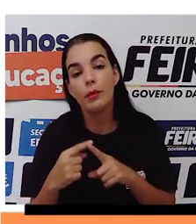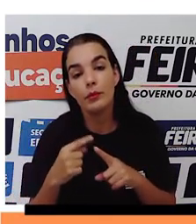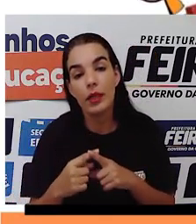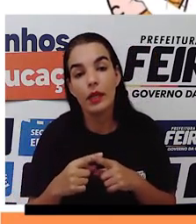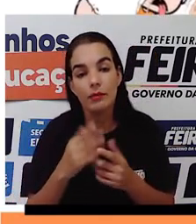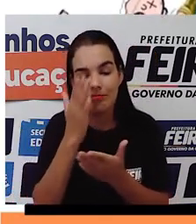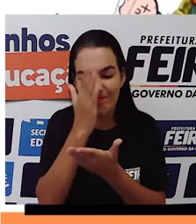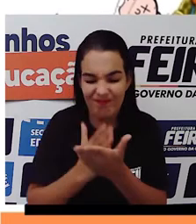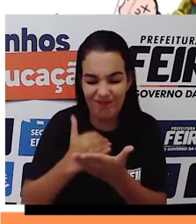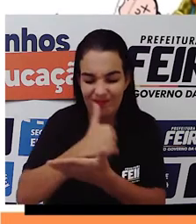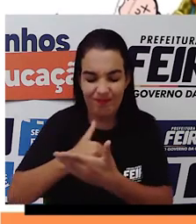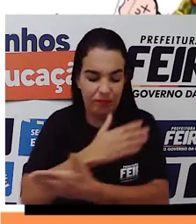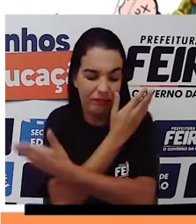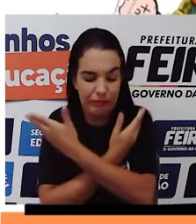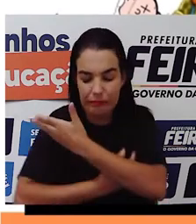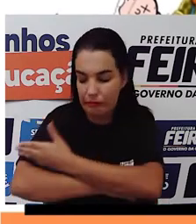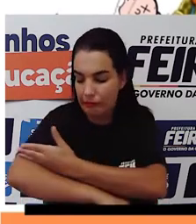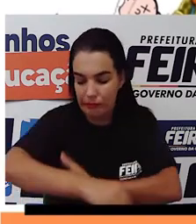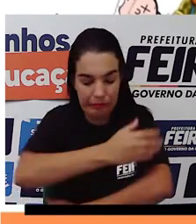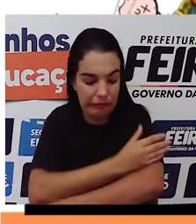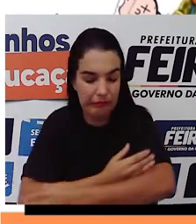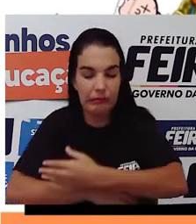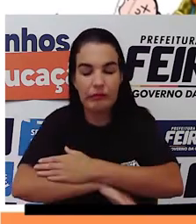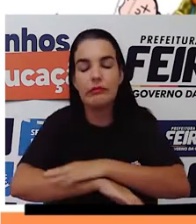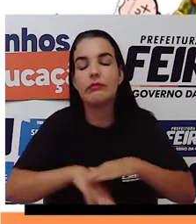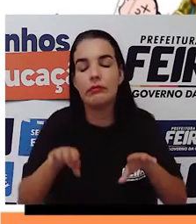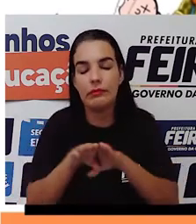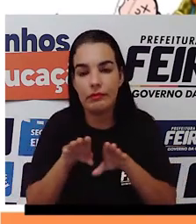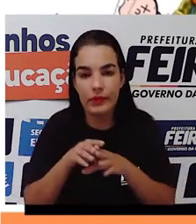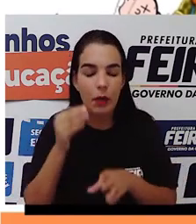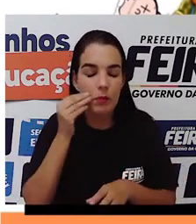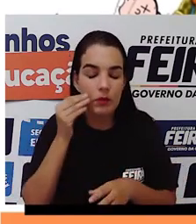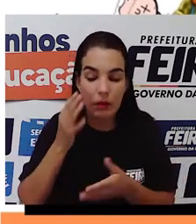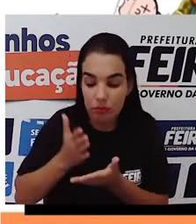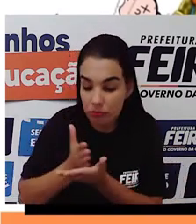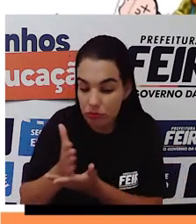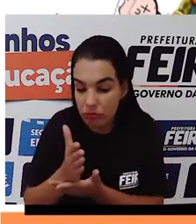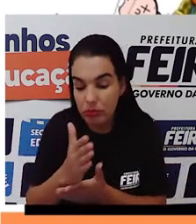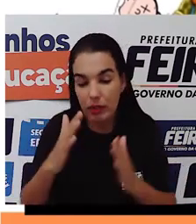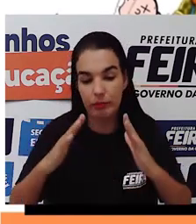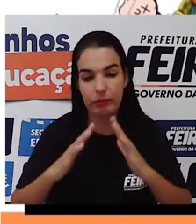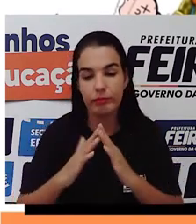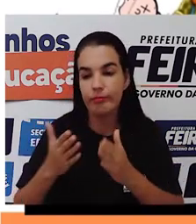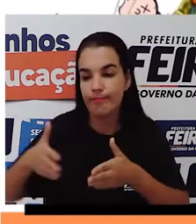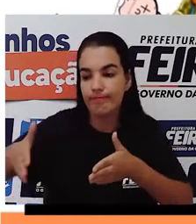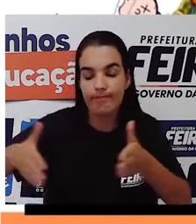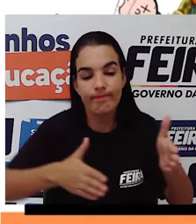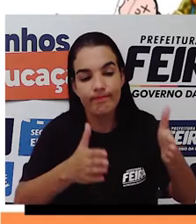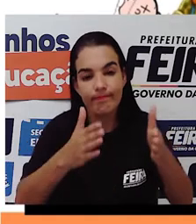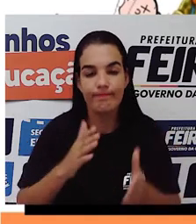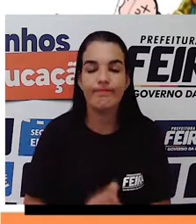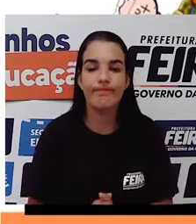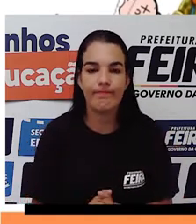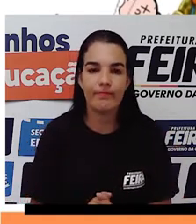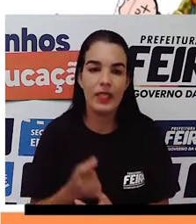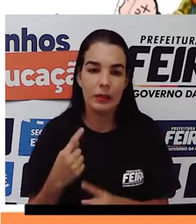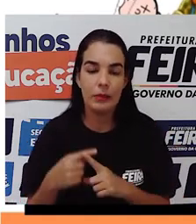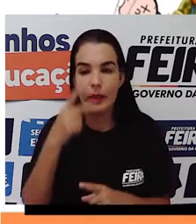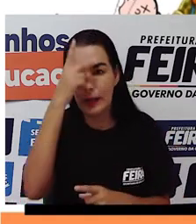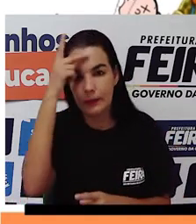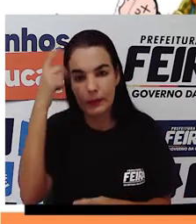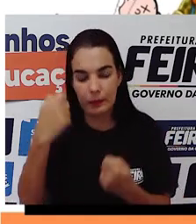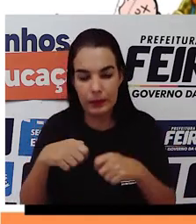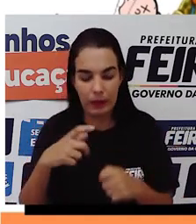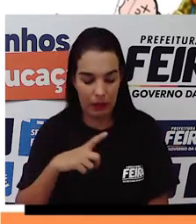pena, seu corpo foi esquartejado e exposto no caminho que dava acesso às minas. 9 anos depois de conter